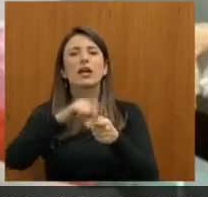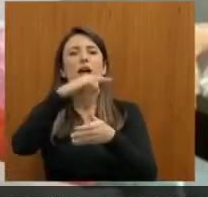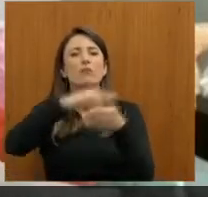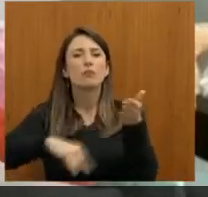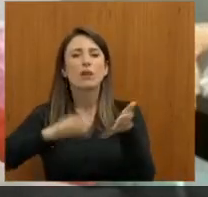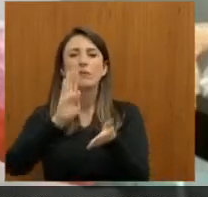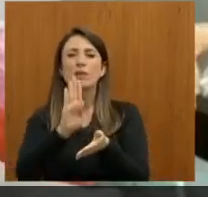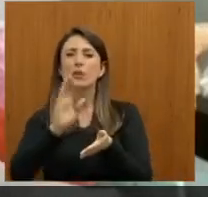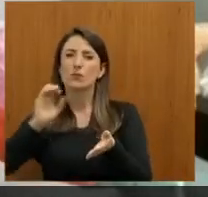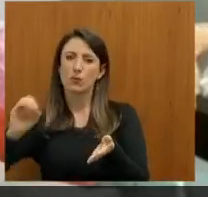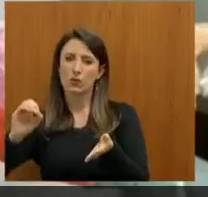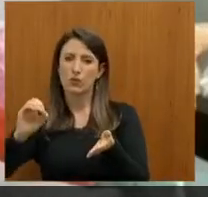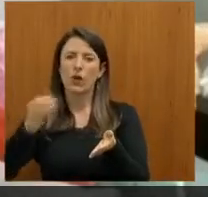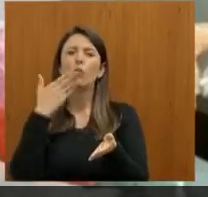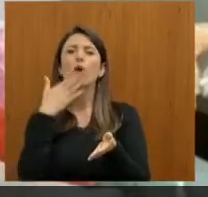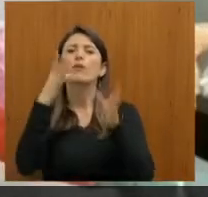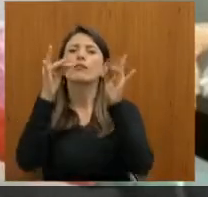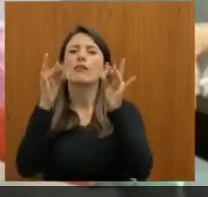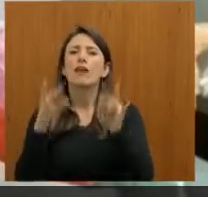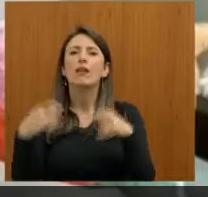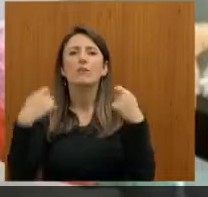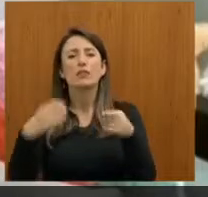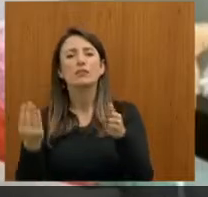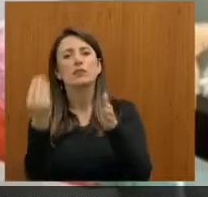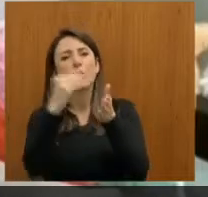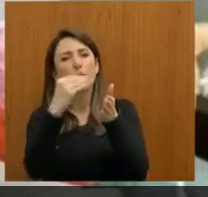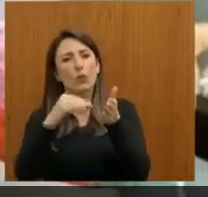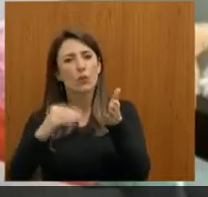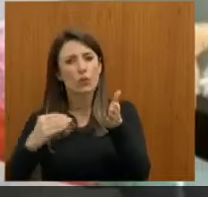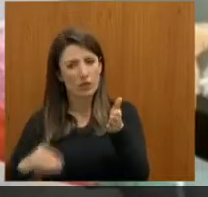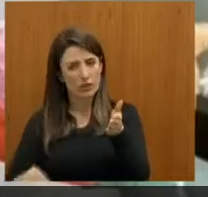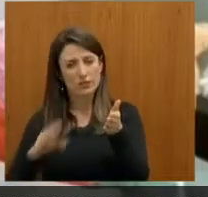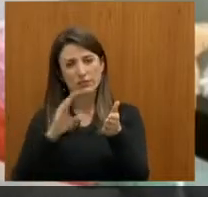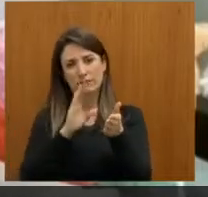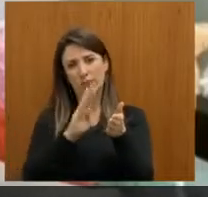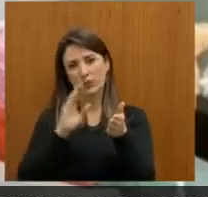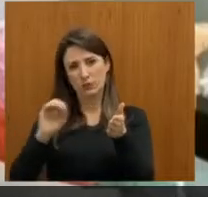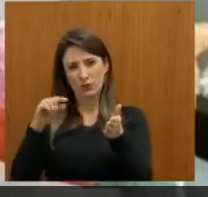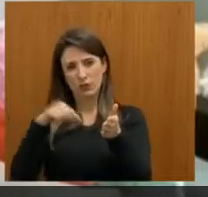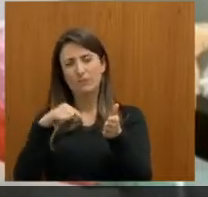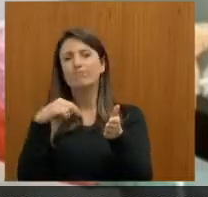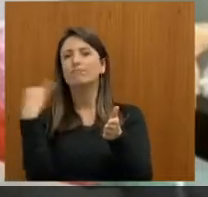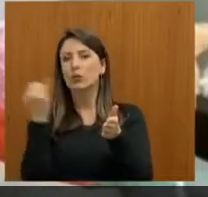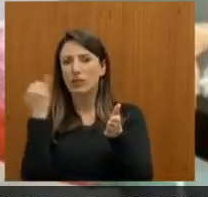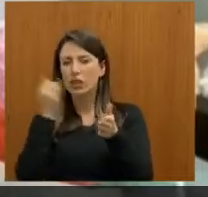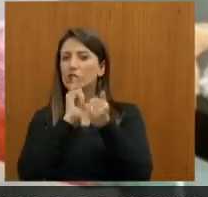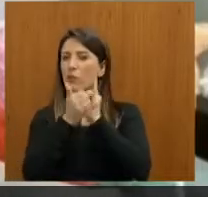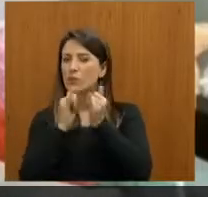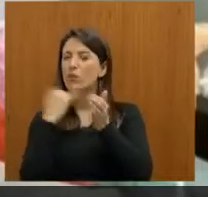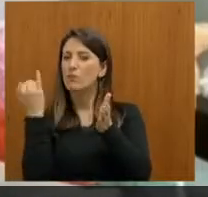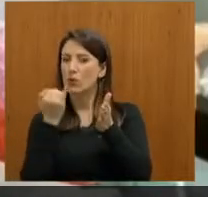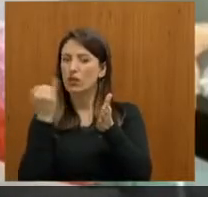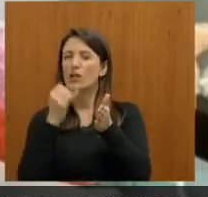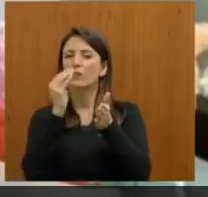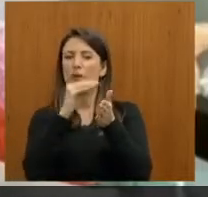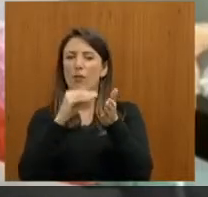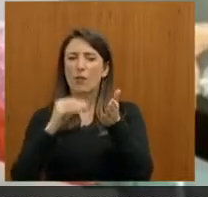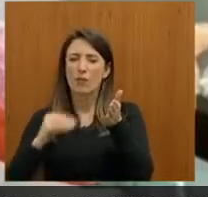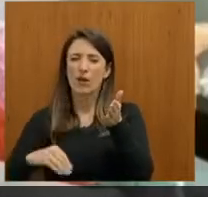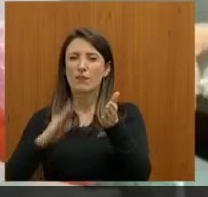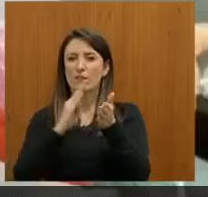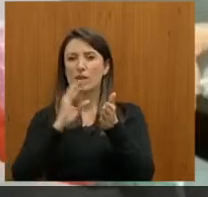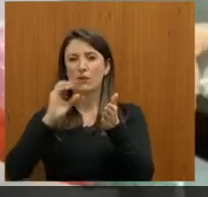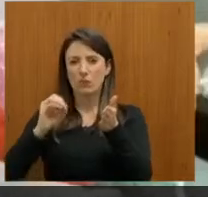na em quais os detalhes que elas deverão relatá-la quero mais relevantes para que aquele boletinho ficasse